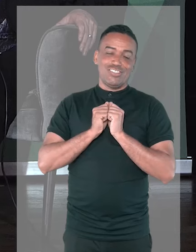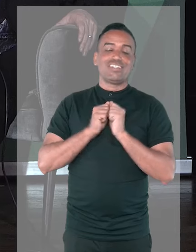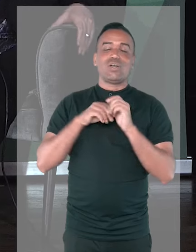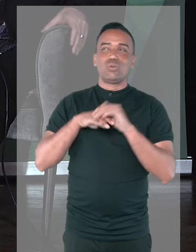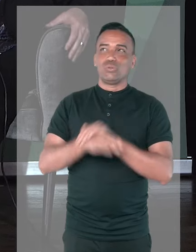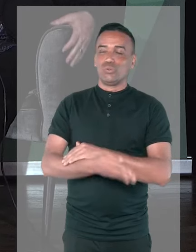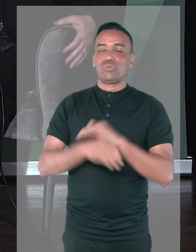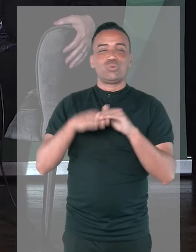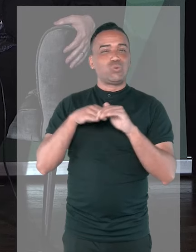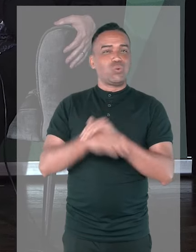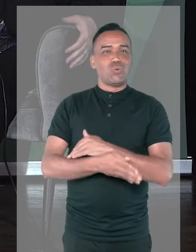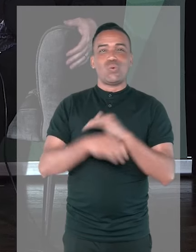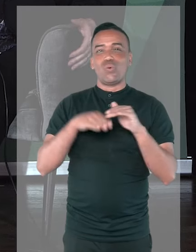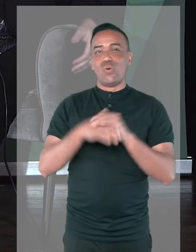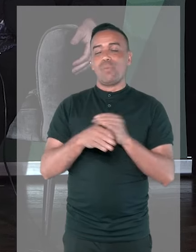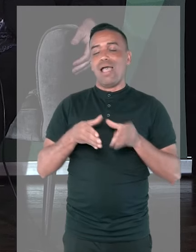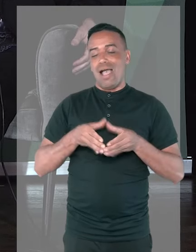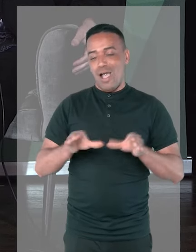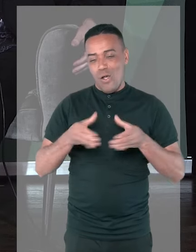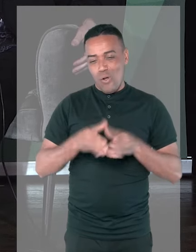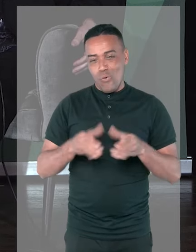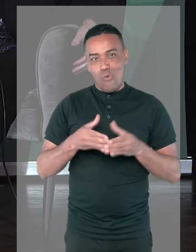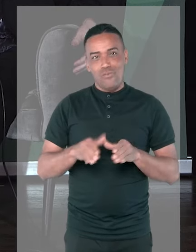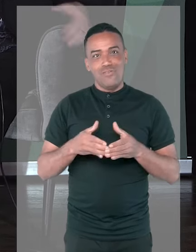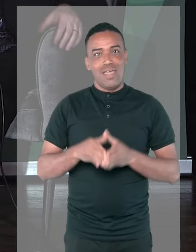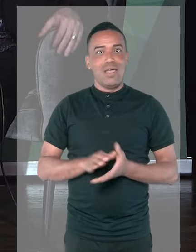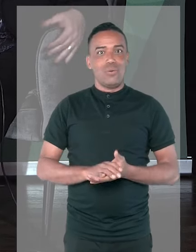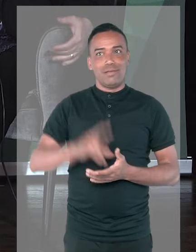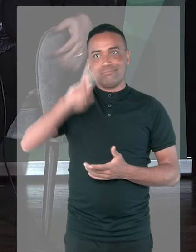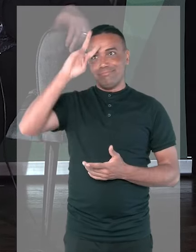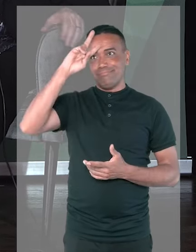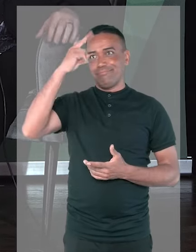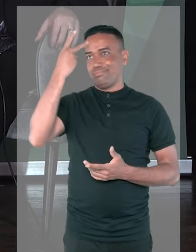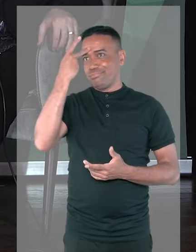habituada, espero, a conviver com esse tipo de bipolaridade.